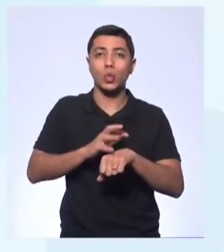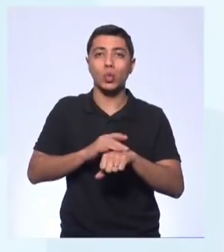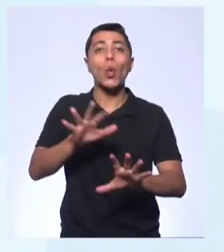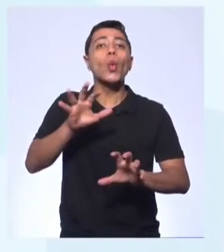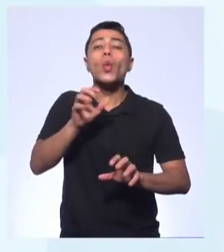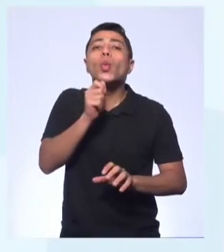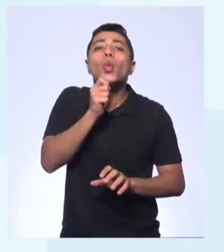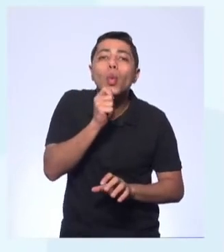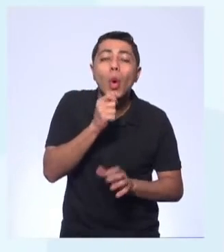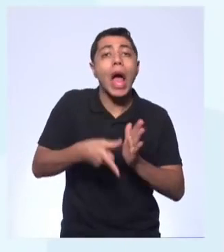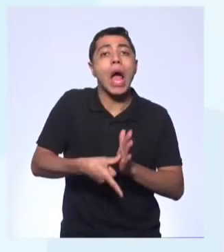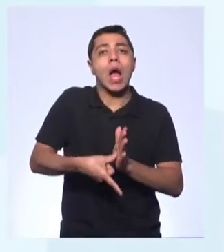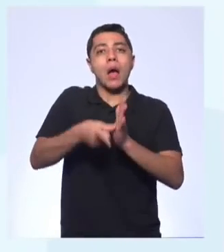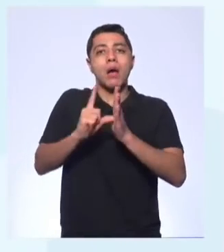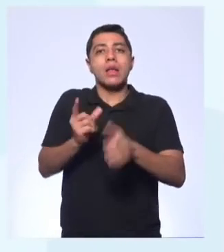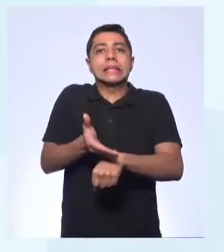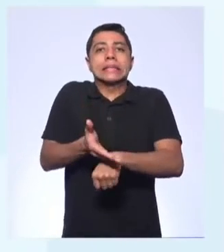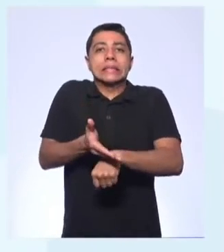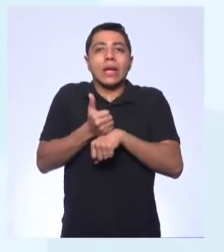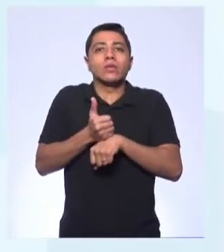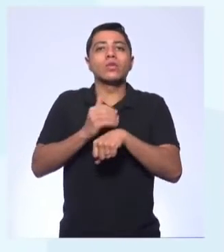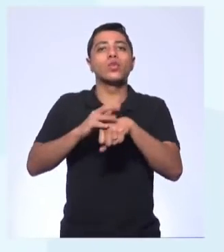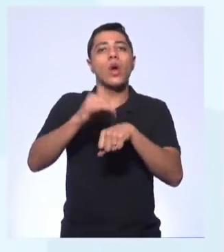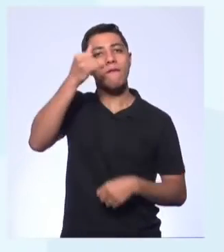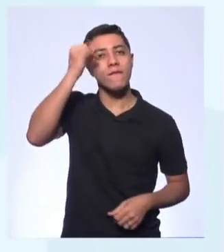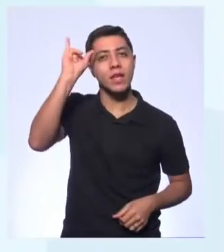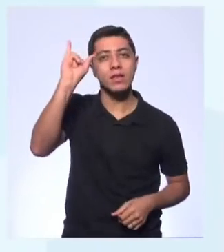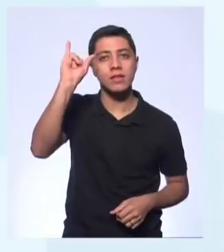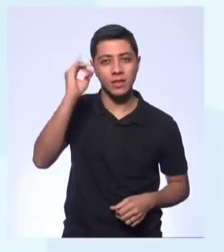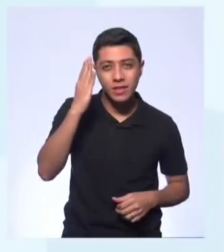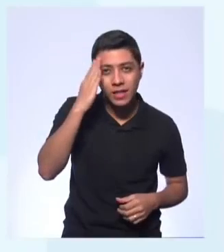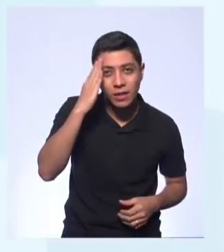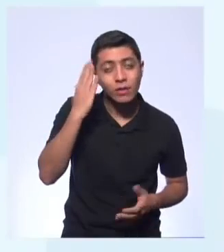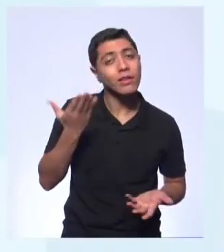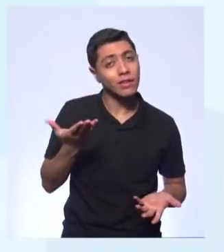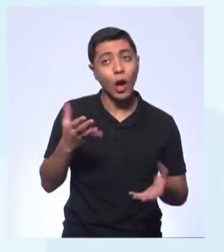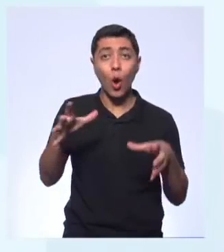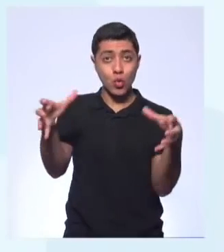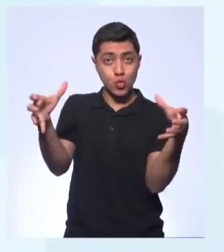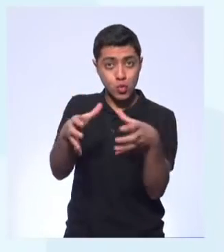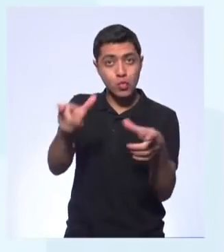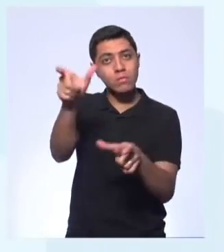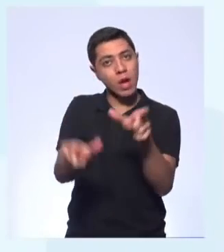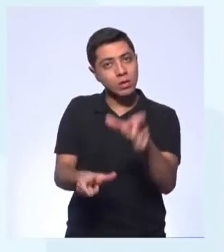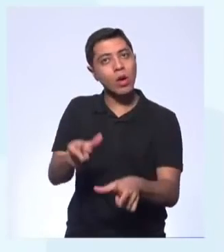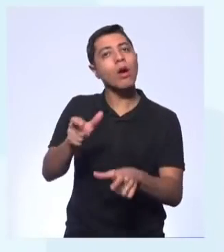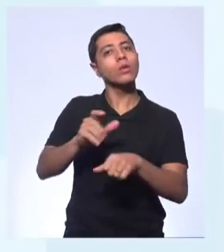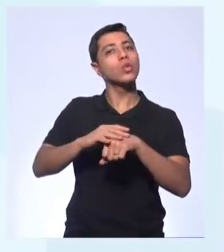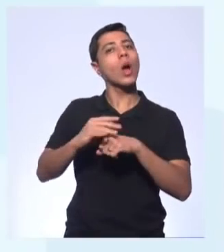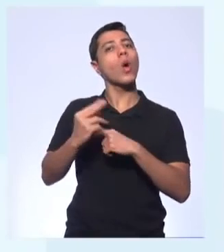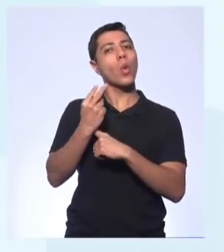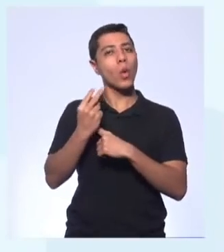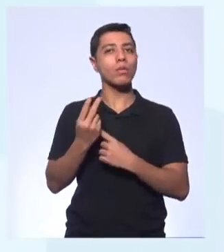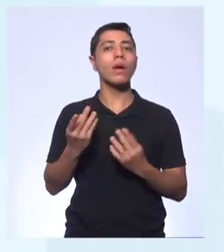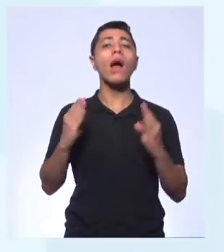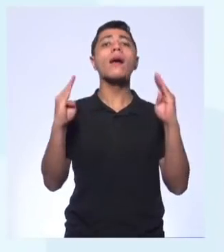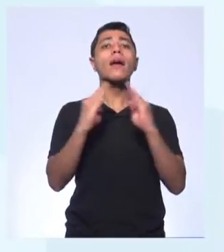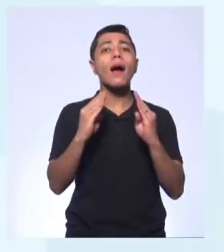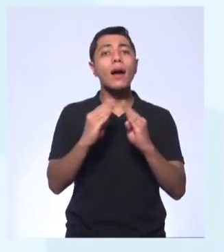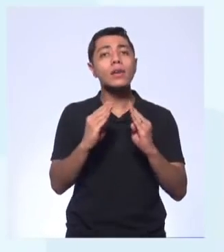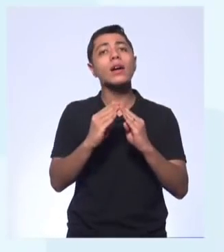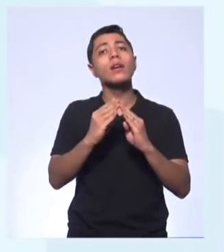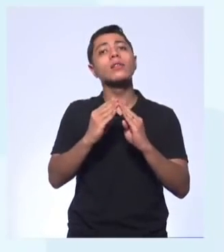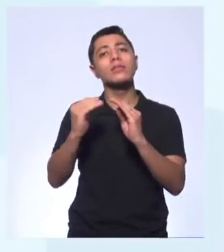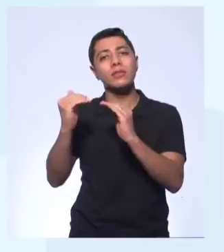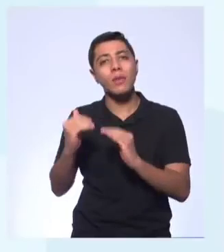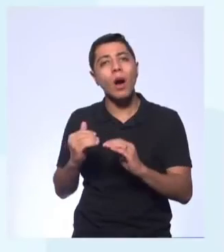está diretamente ligada à prevenção de doenças, o cuidado do coletivo, o saneamento básico, acesso a